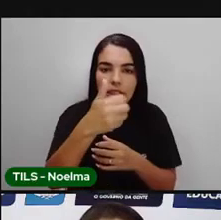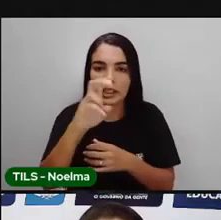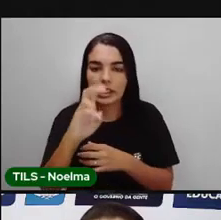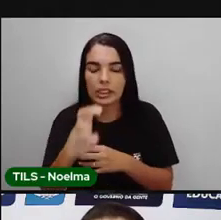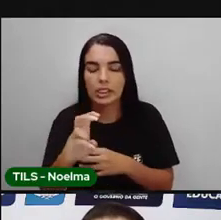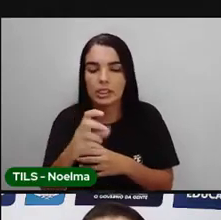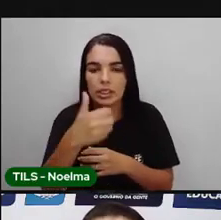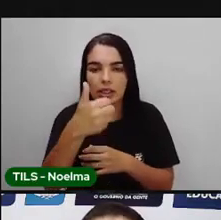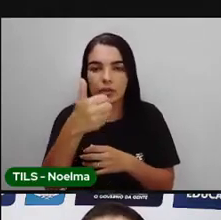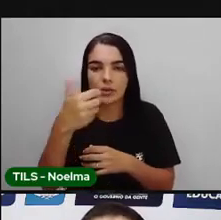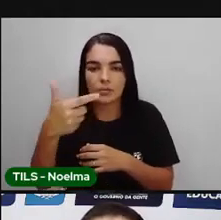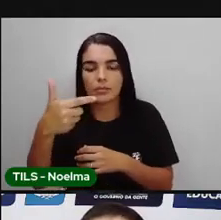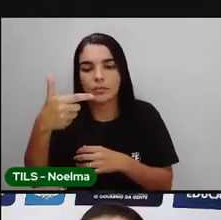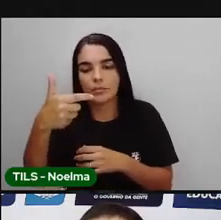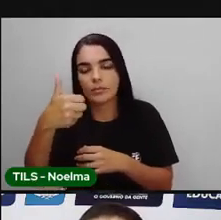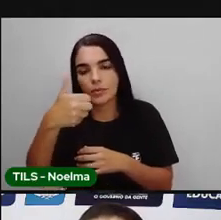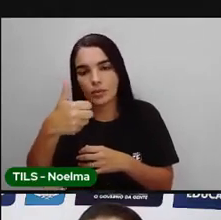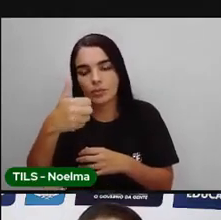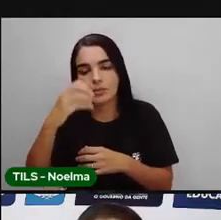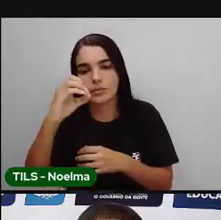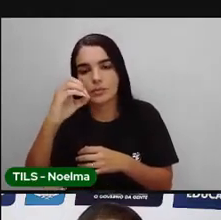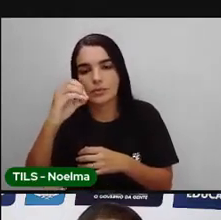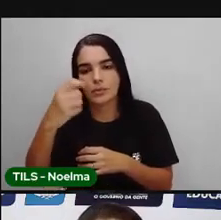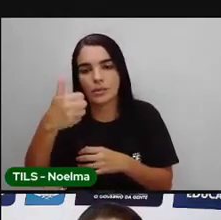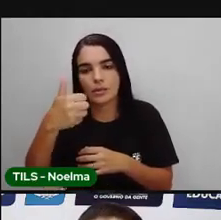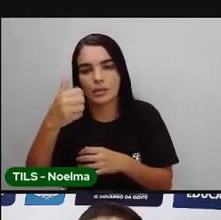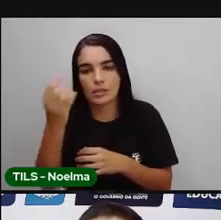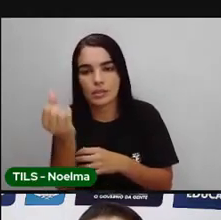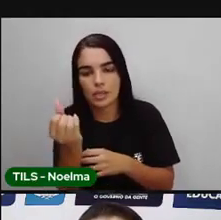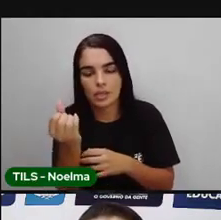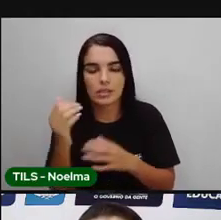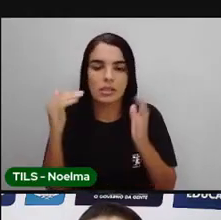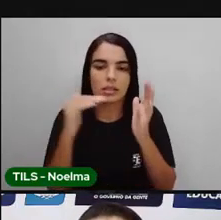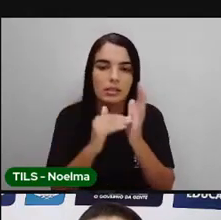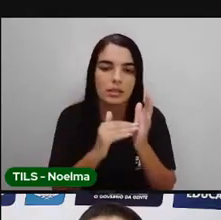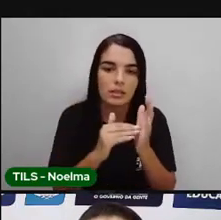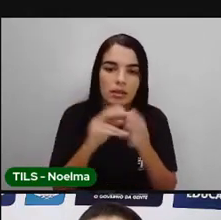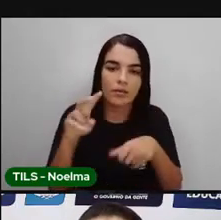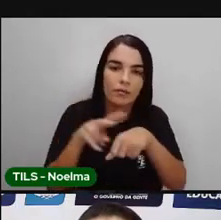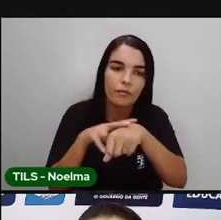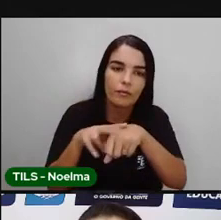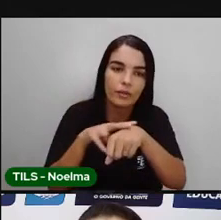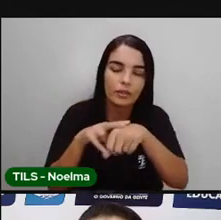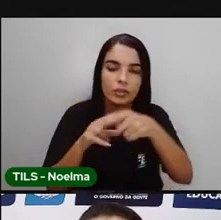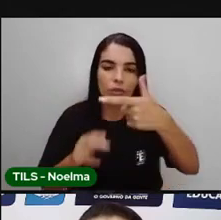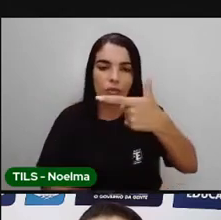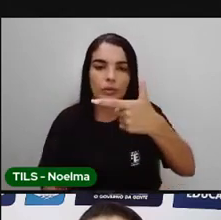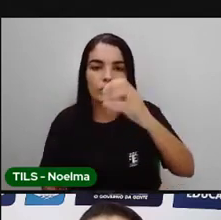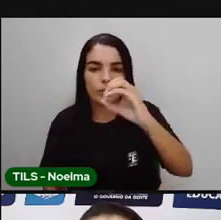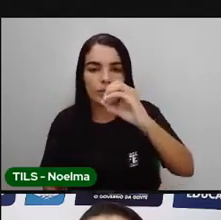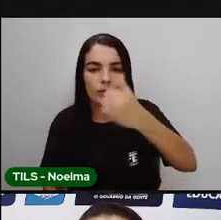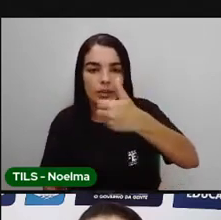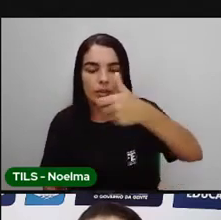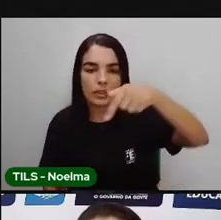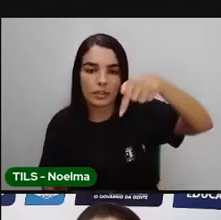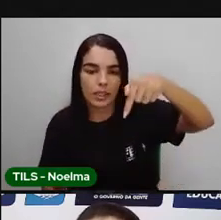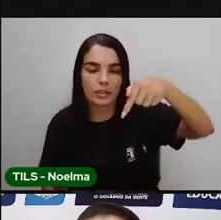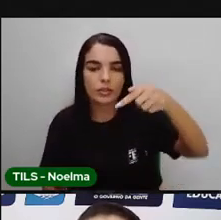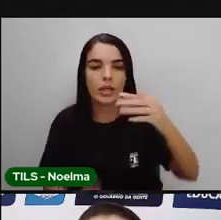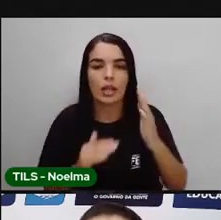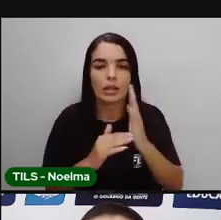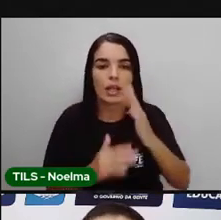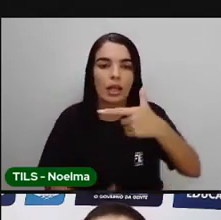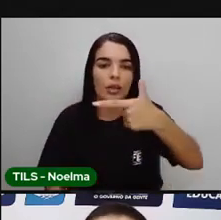Amarelo, alaranjado, 2016 a 2017. E o verde aqui, de 2017 a 2018. Notem